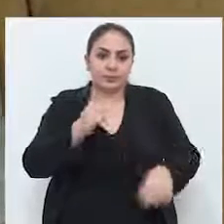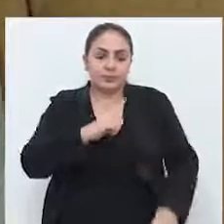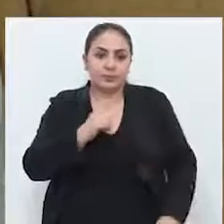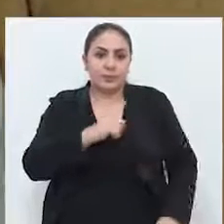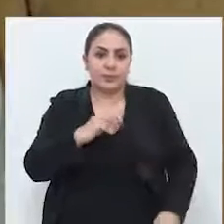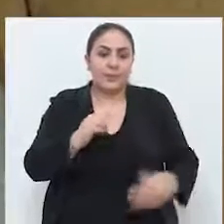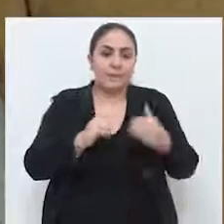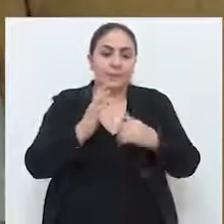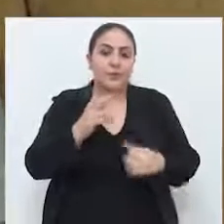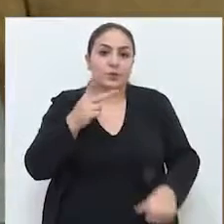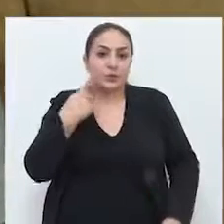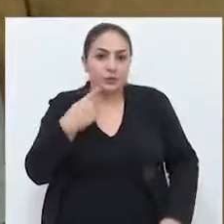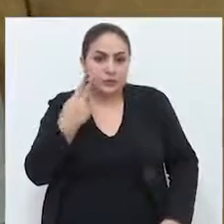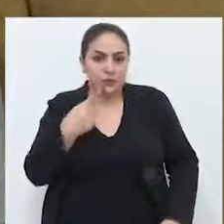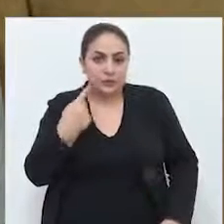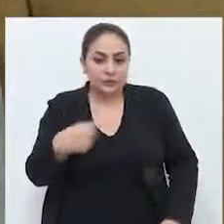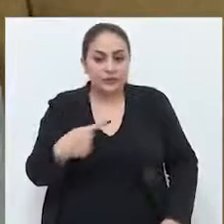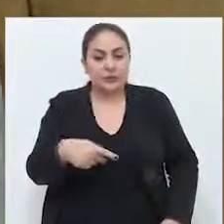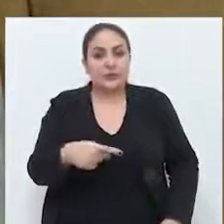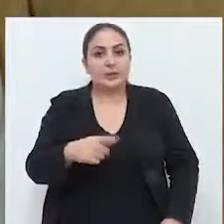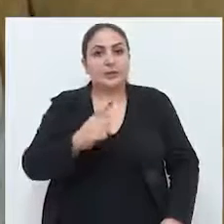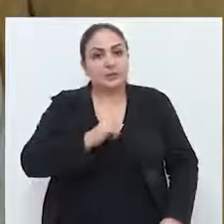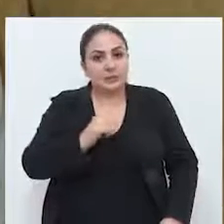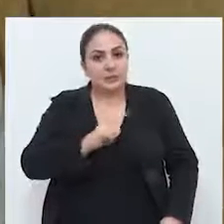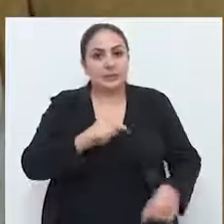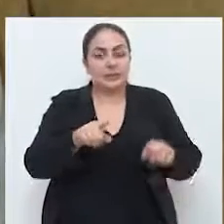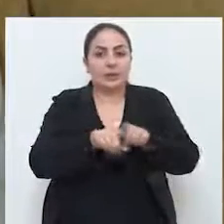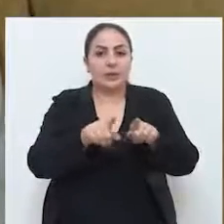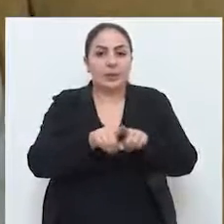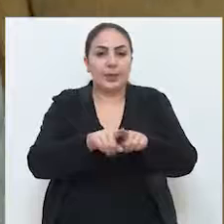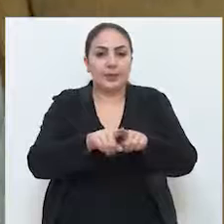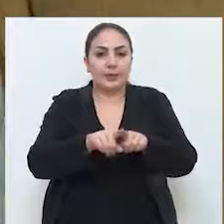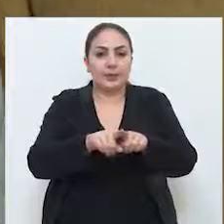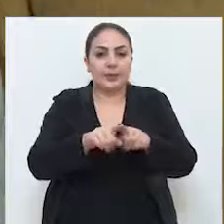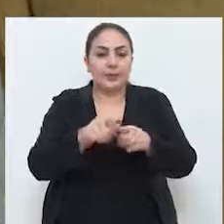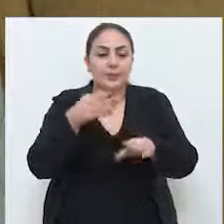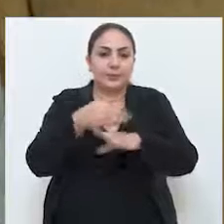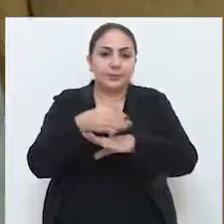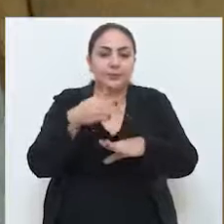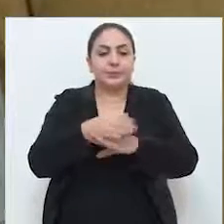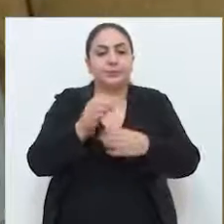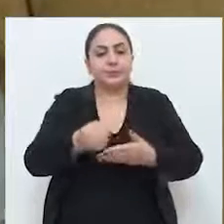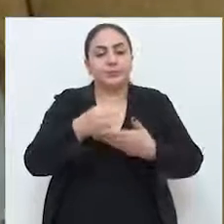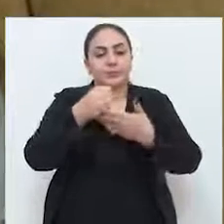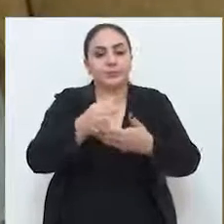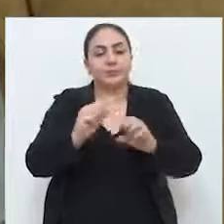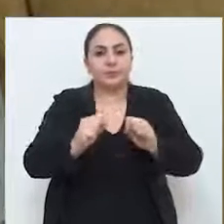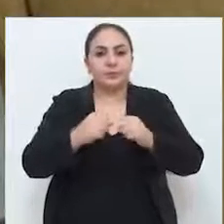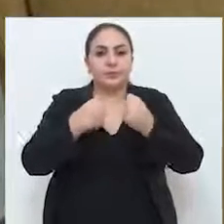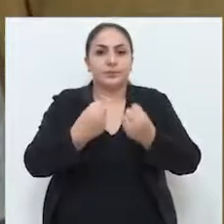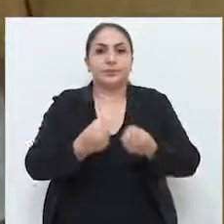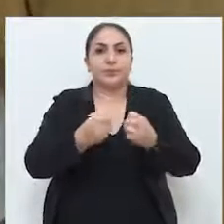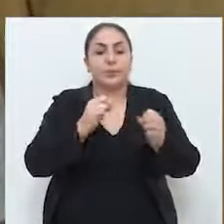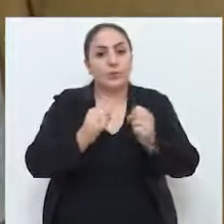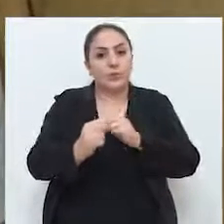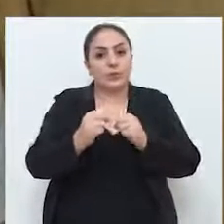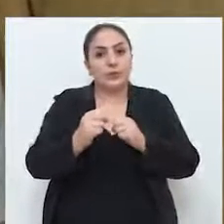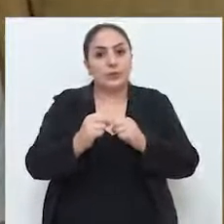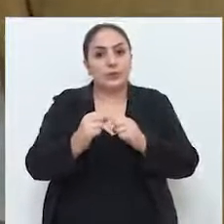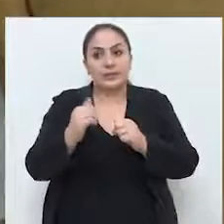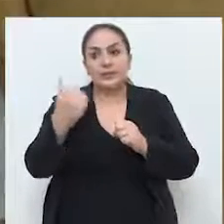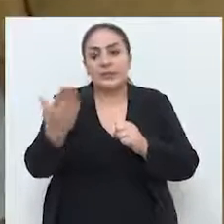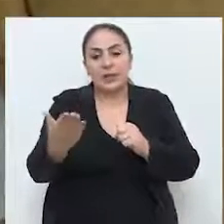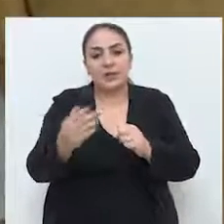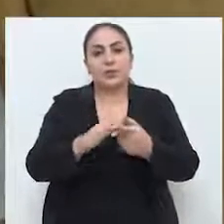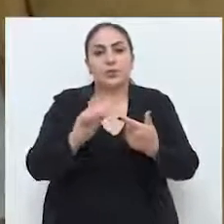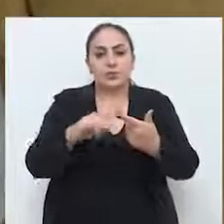conta, além dos vereadores da Casa, conta também com a participação, o apoio e a força de poderes externos,